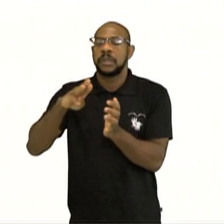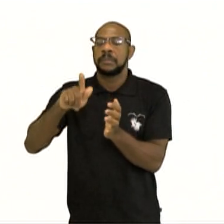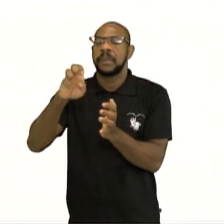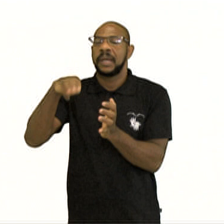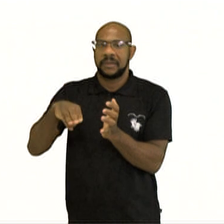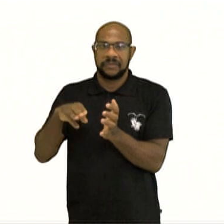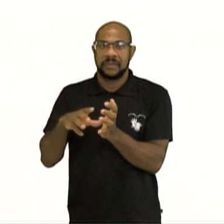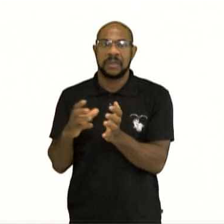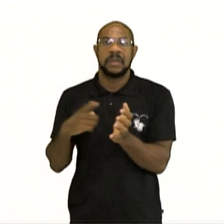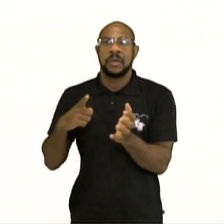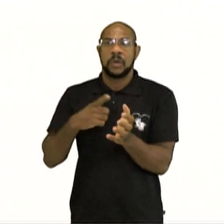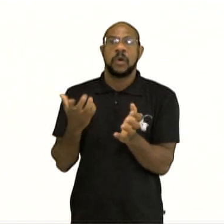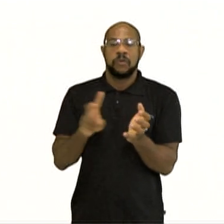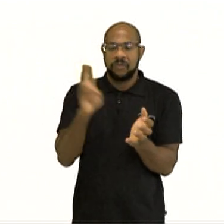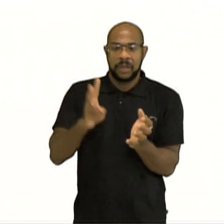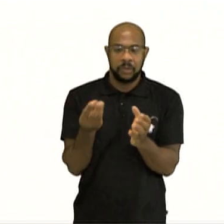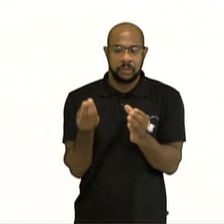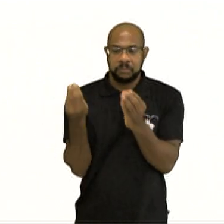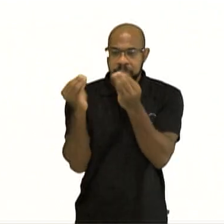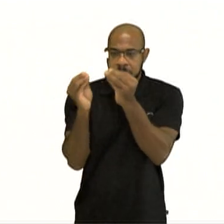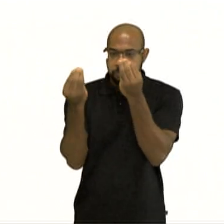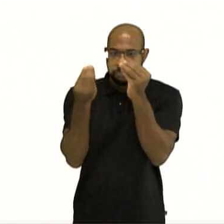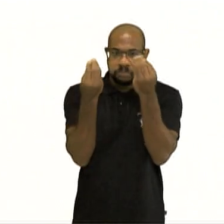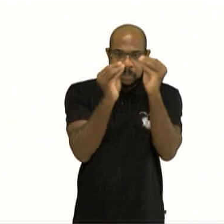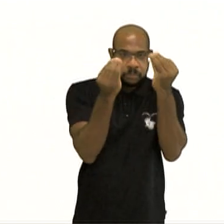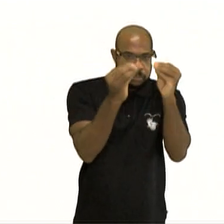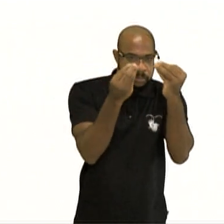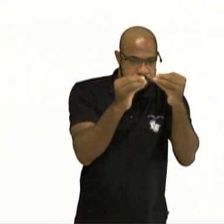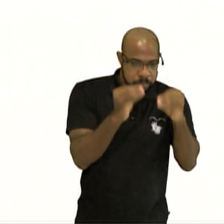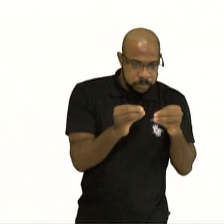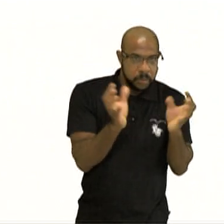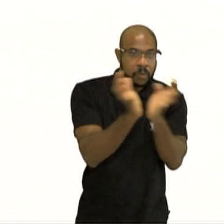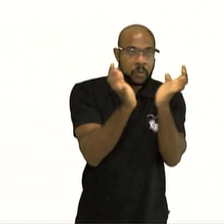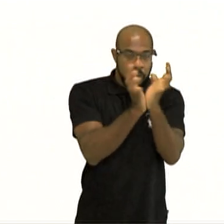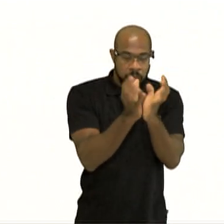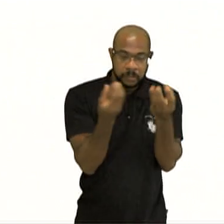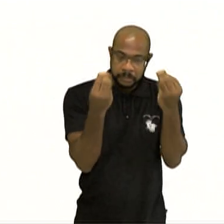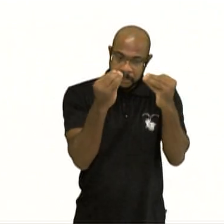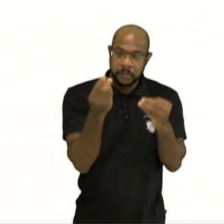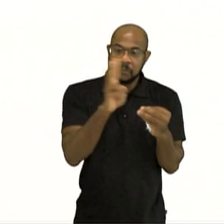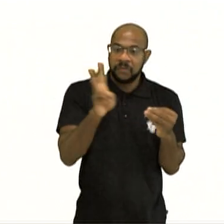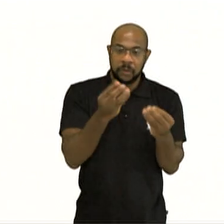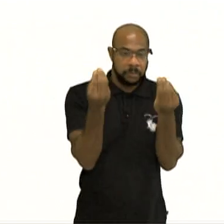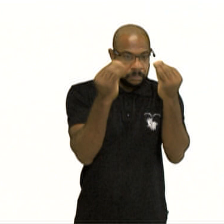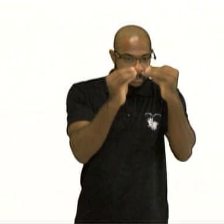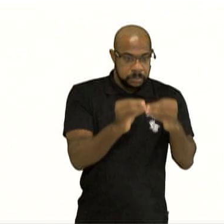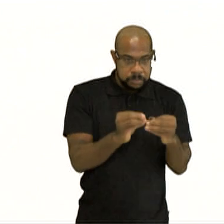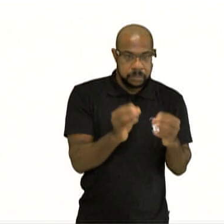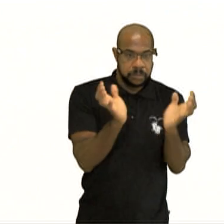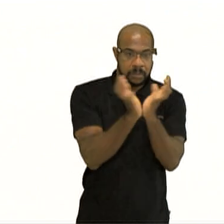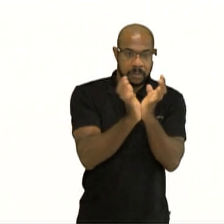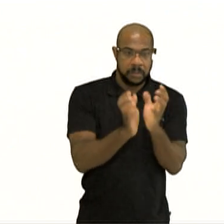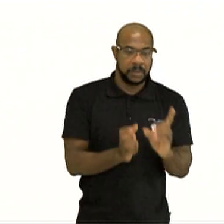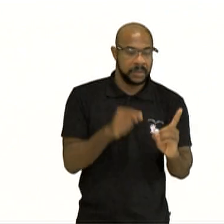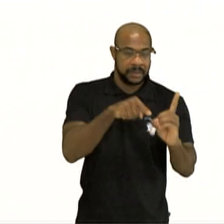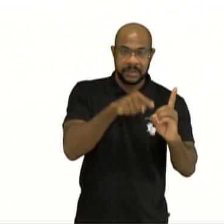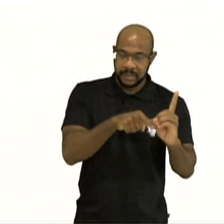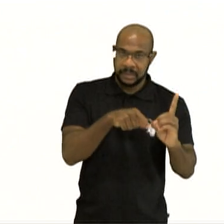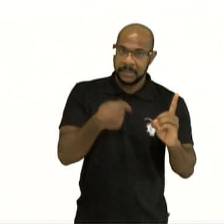os valores do conjunto domínio e calcular o conjunto imagem. Vamos ver como é que você vai sair nessas continhas na correção daqui a pouco.